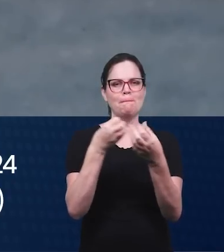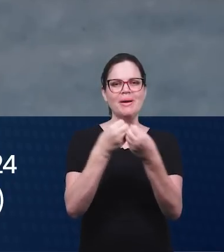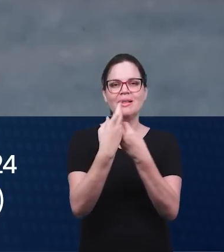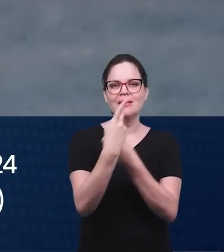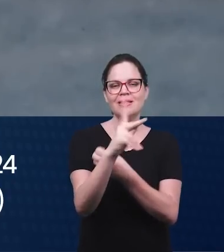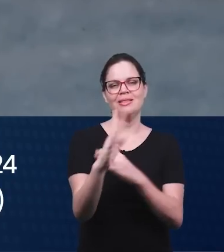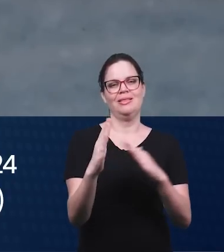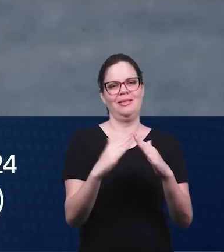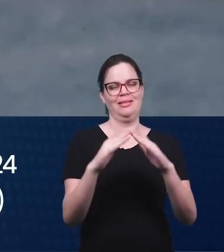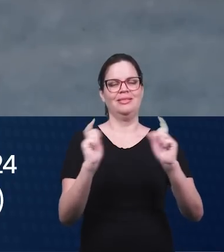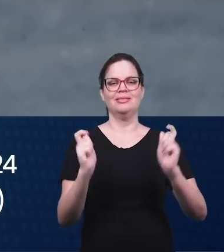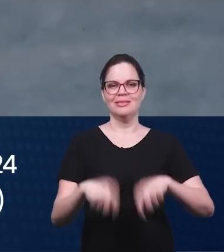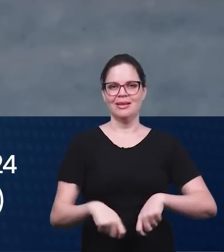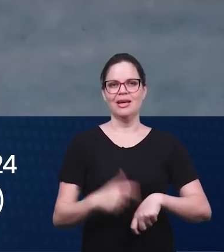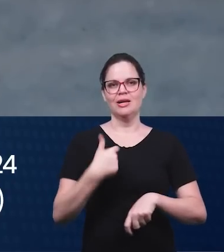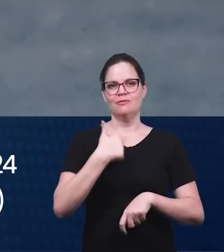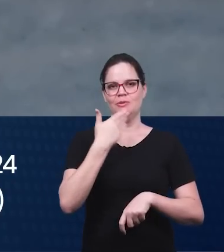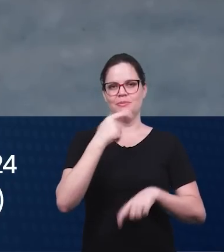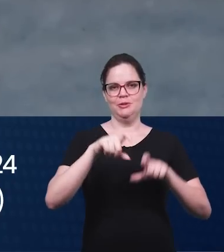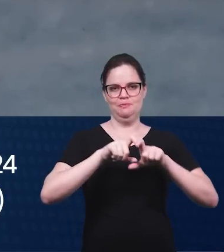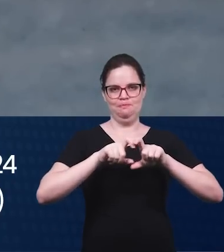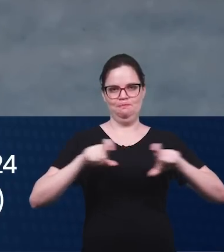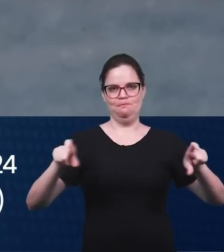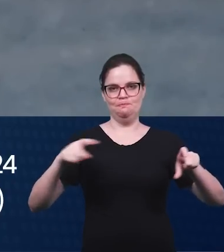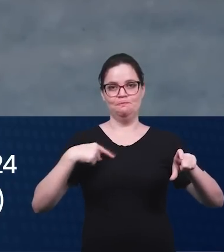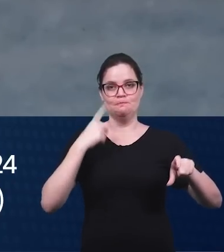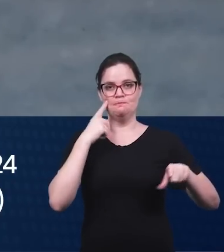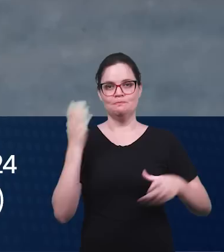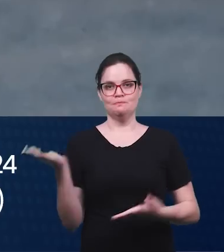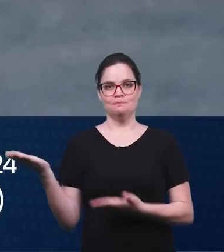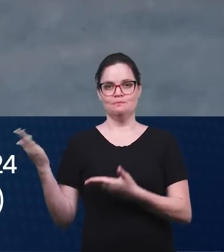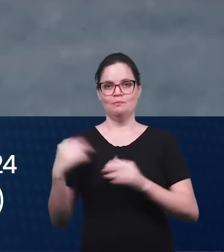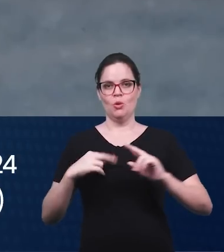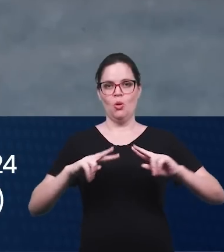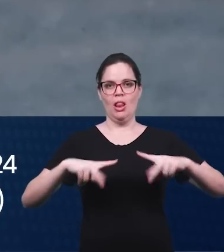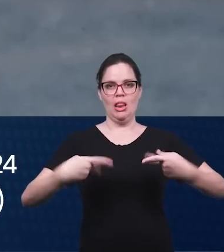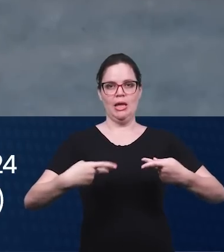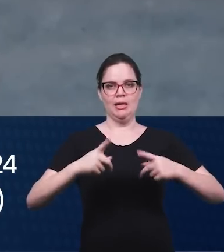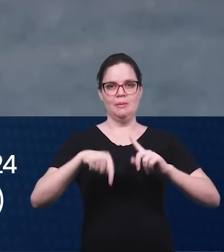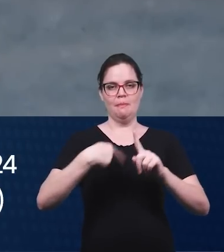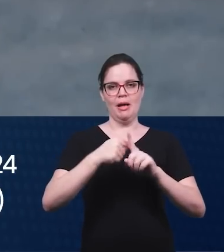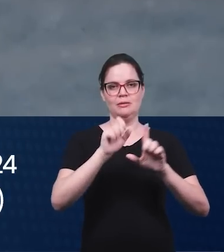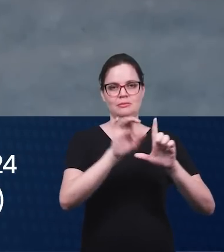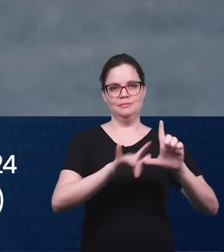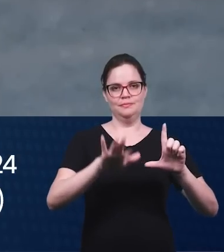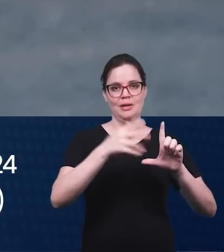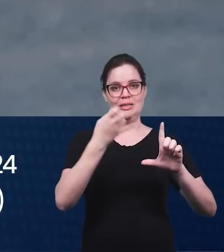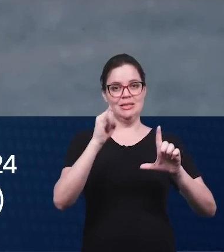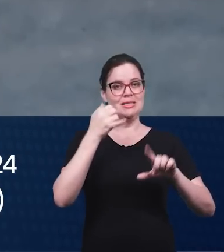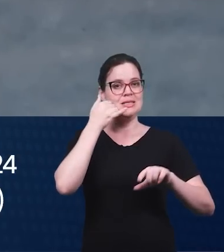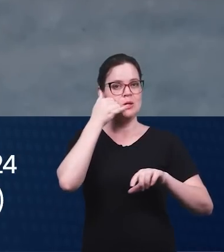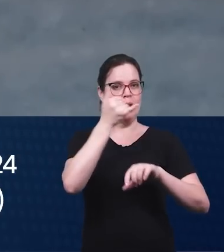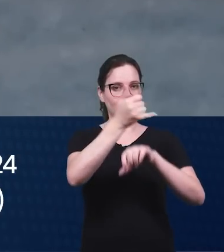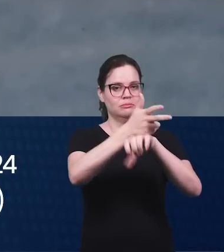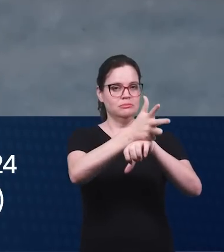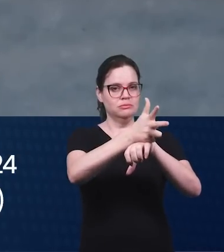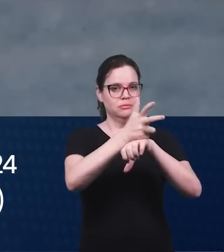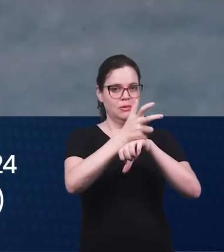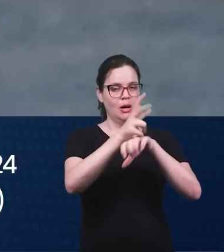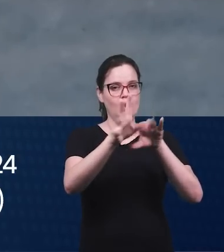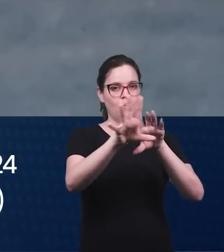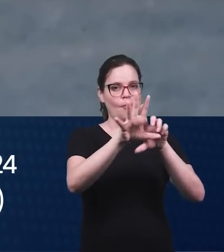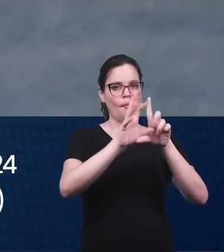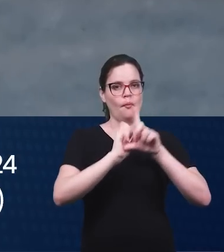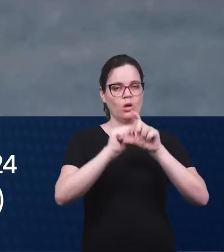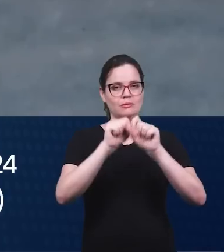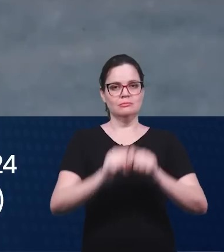mais perto da sua casa. Eu pedi para colocar aqui na tela um link e um QR Code. Se você apontar a câmera do seu celular para esse QR